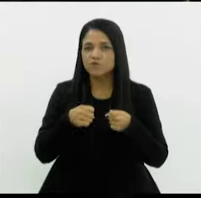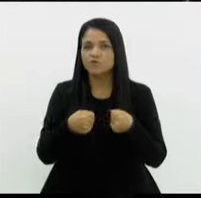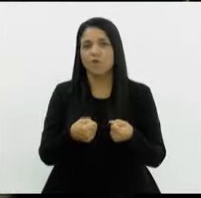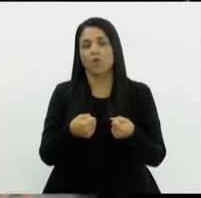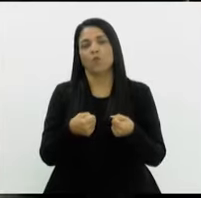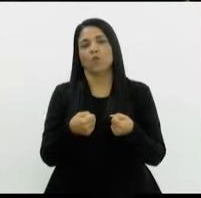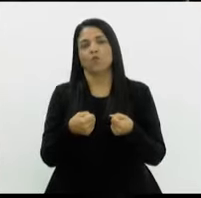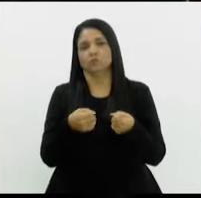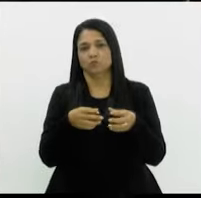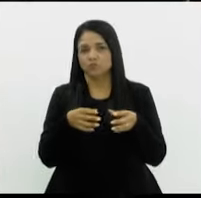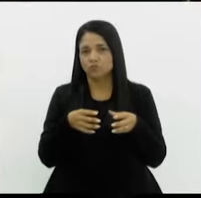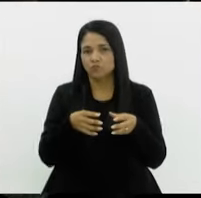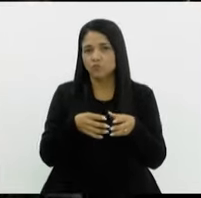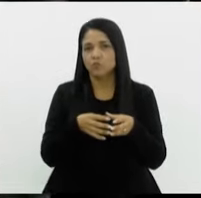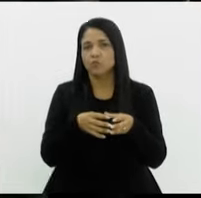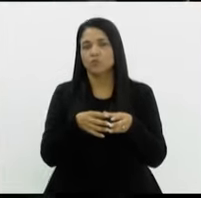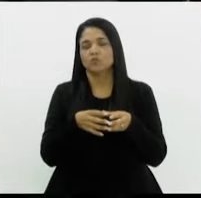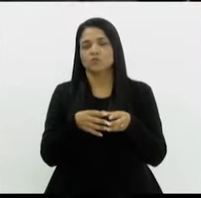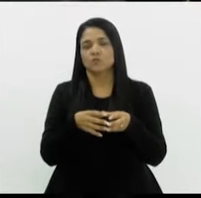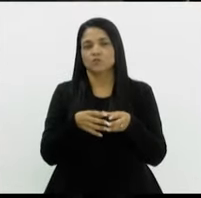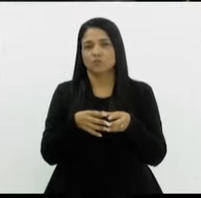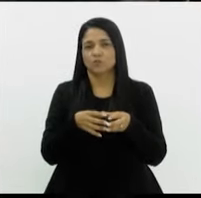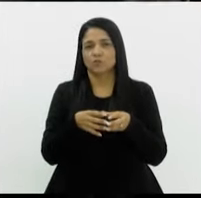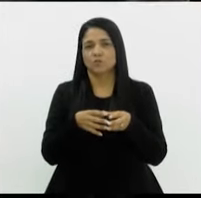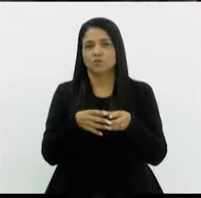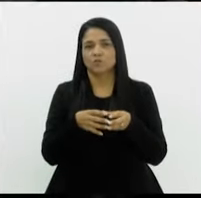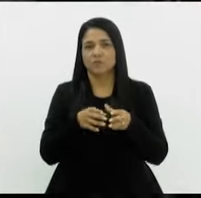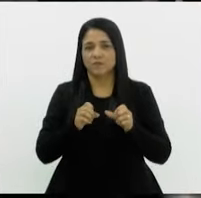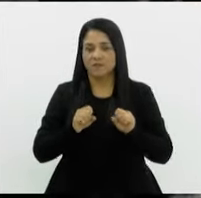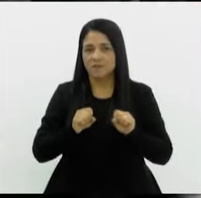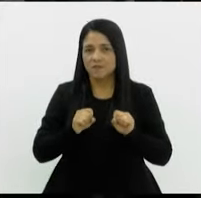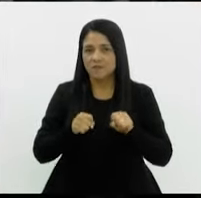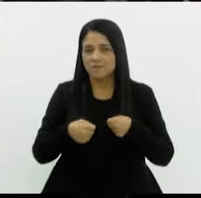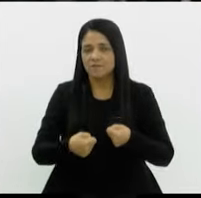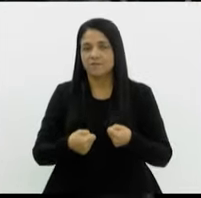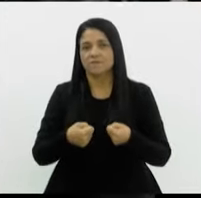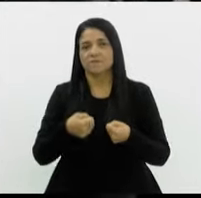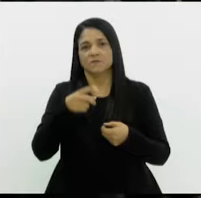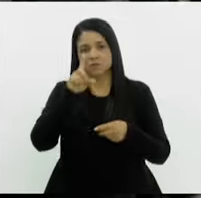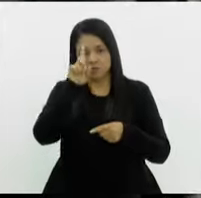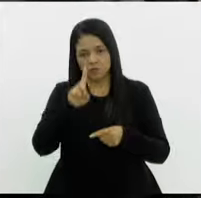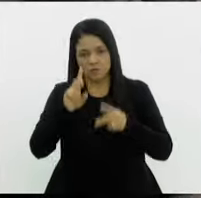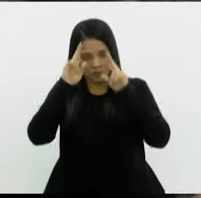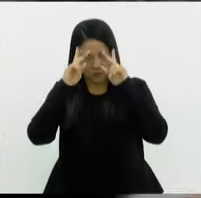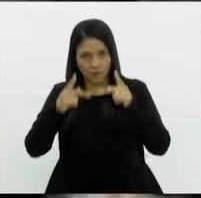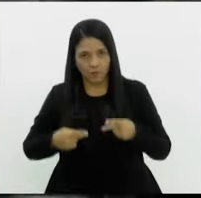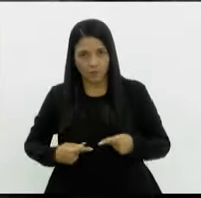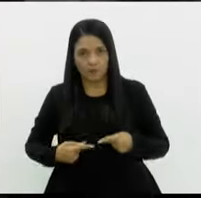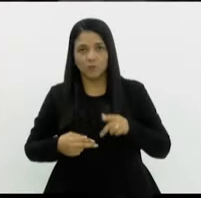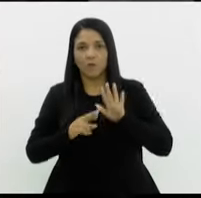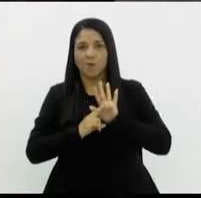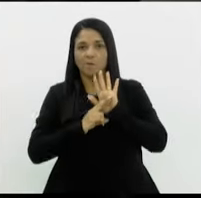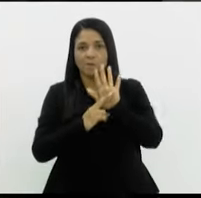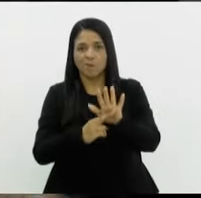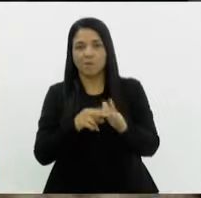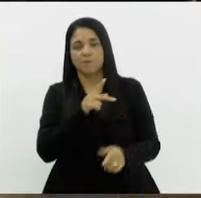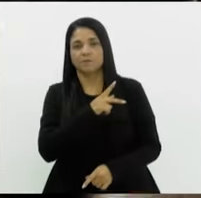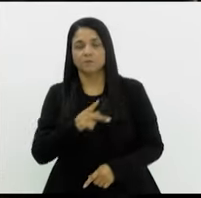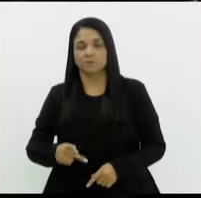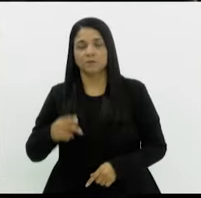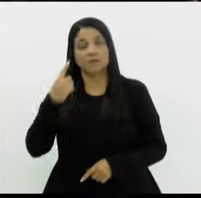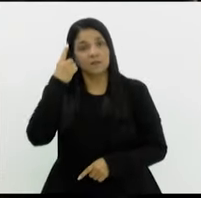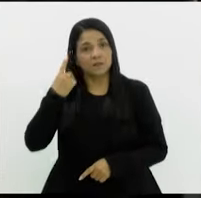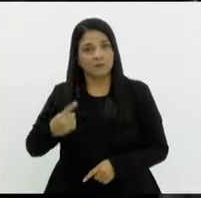que fizemos a Comissão de Defesa dos Direitos Humanos, representada pela sua presidenta, Dani